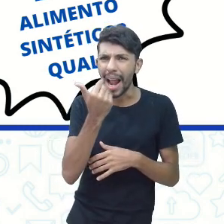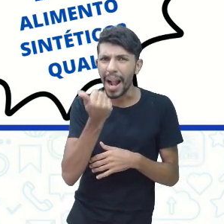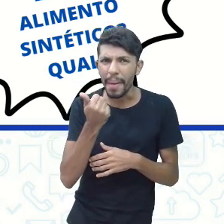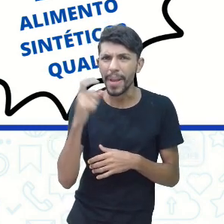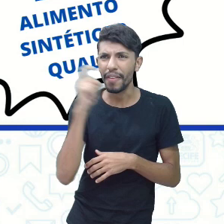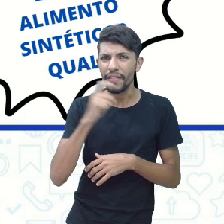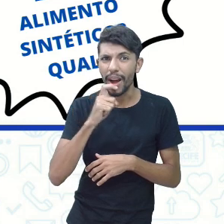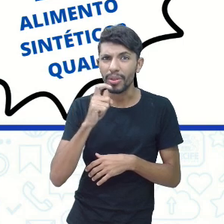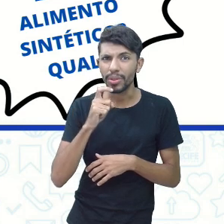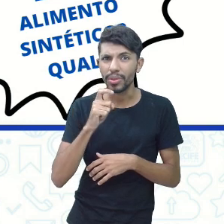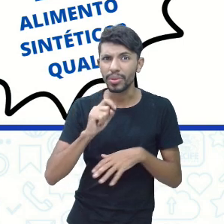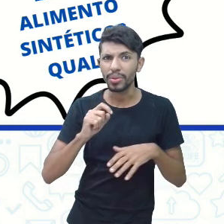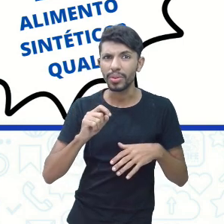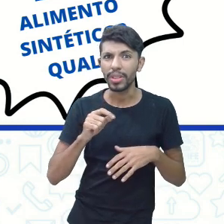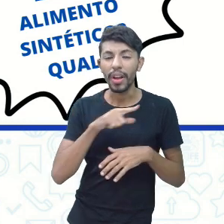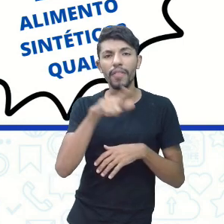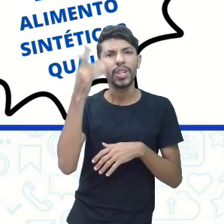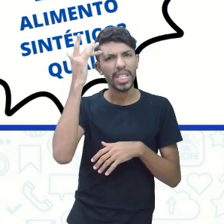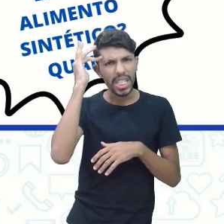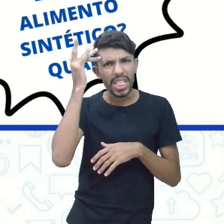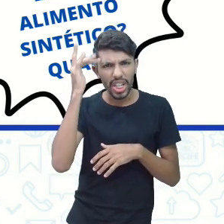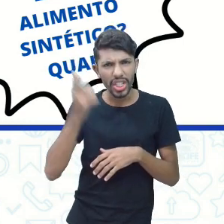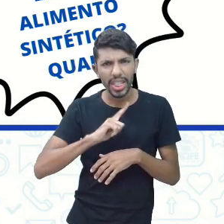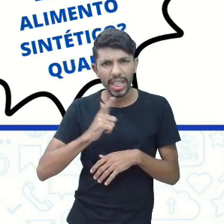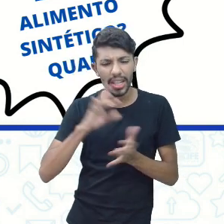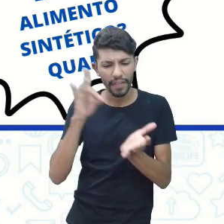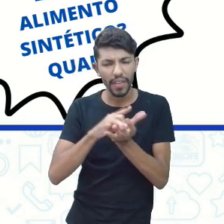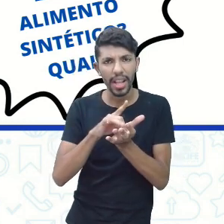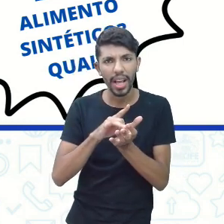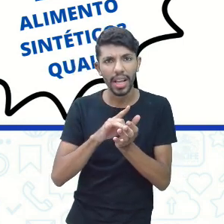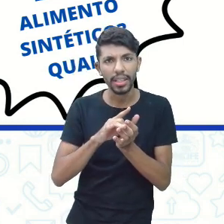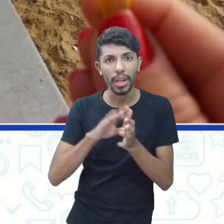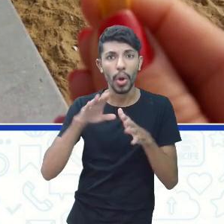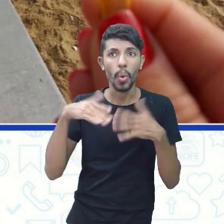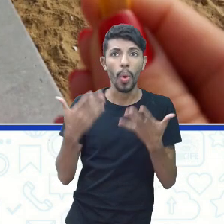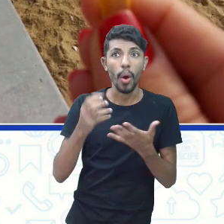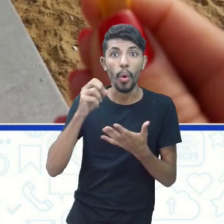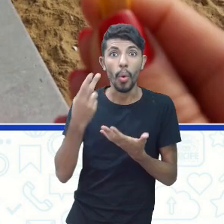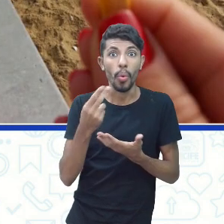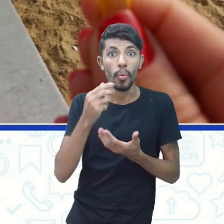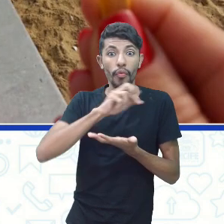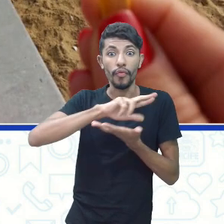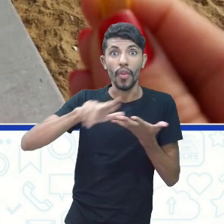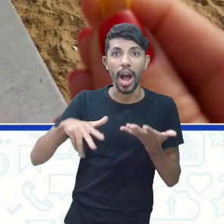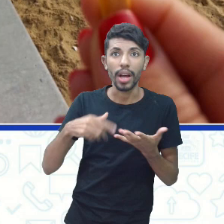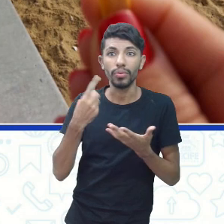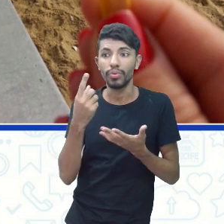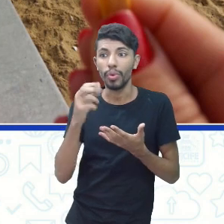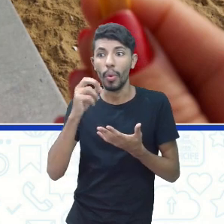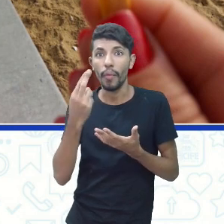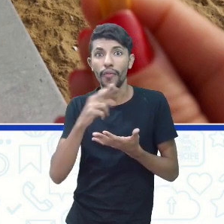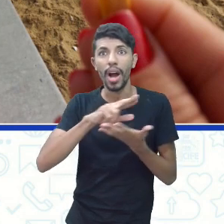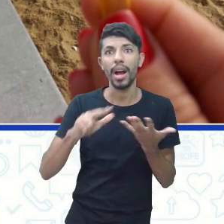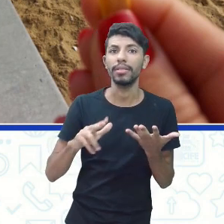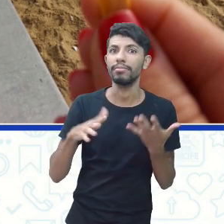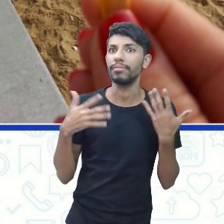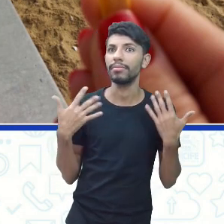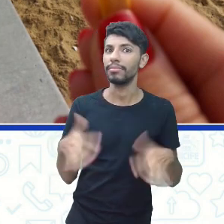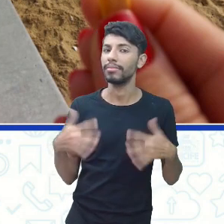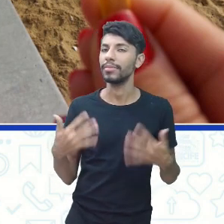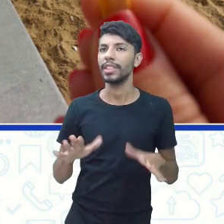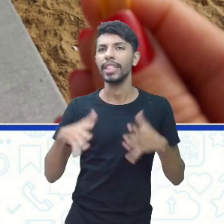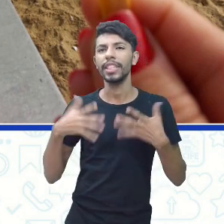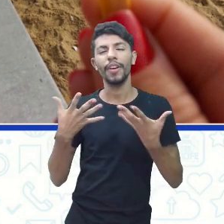existe, comece a pensar em qual ou quais. Então vamos lá. Vamos fazer aí a nossa viagem aí na